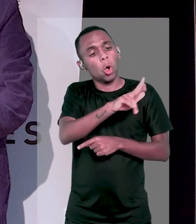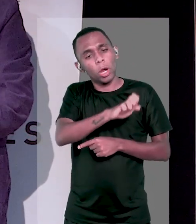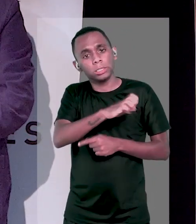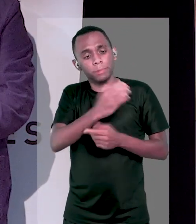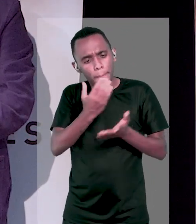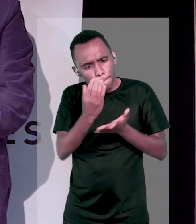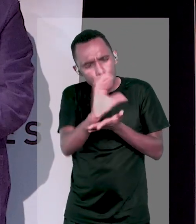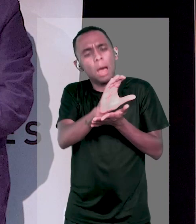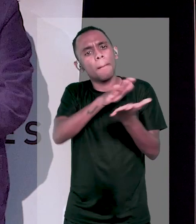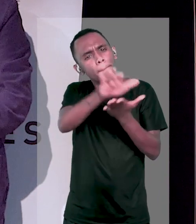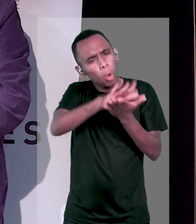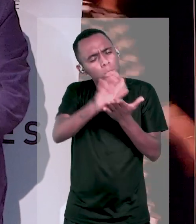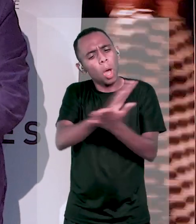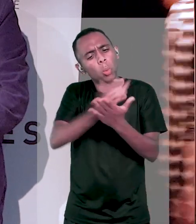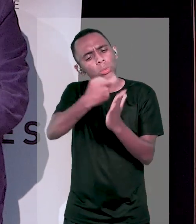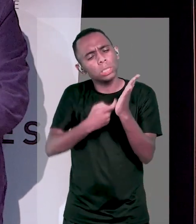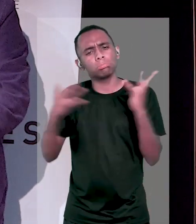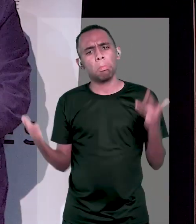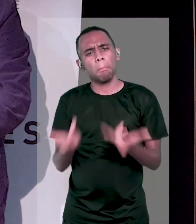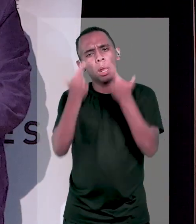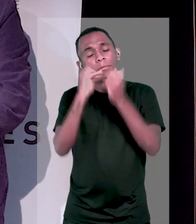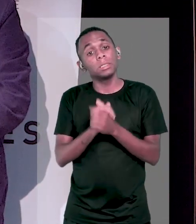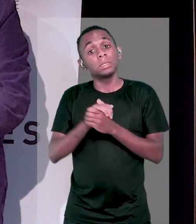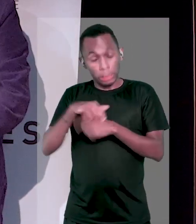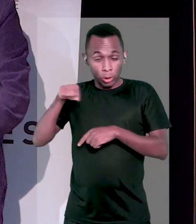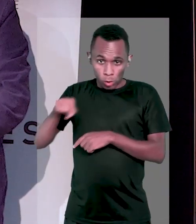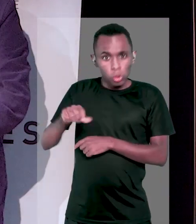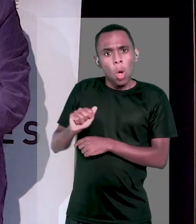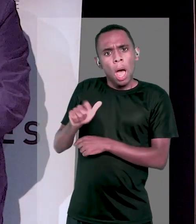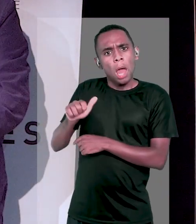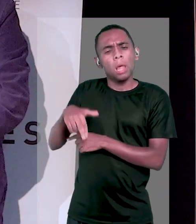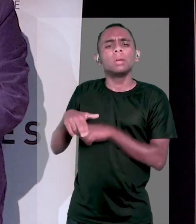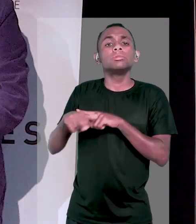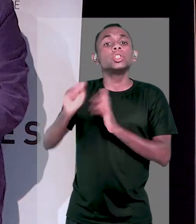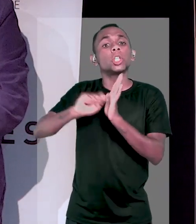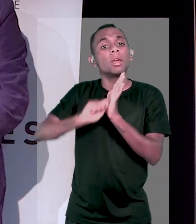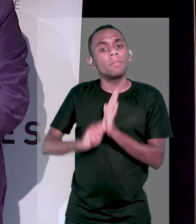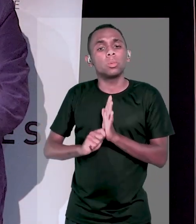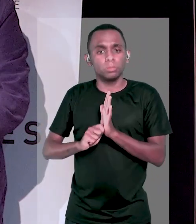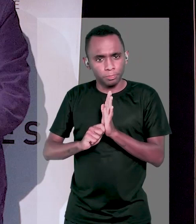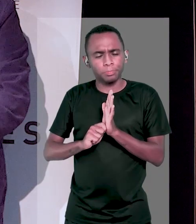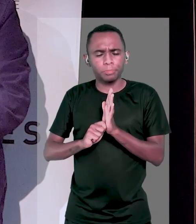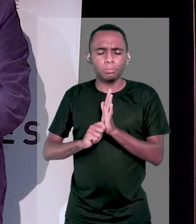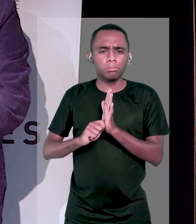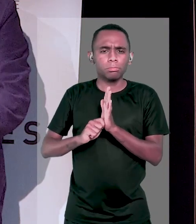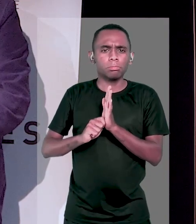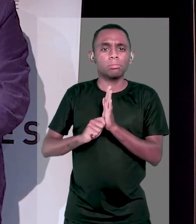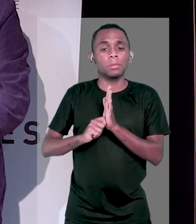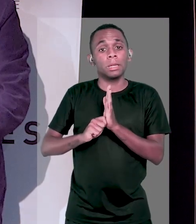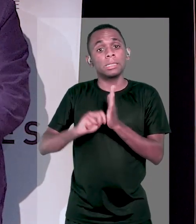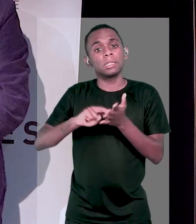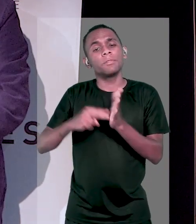frase de um grande pensador, infelizmente muito pouco conhecido, que é o Alain. Emile Chartier,